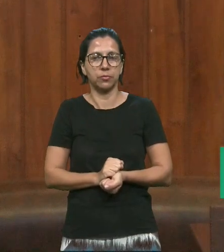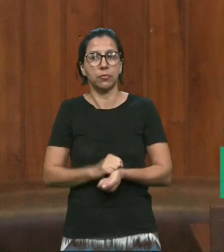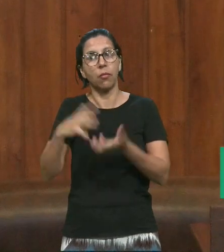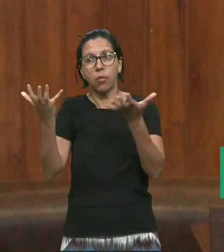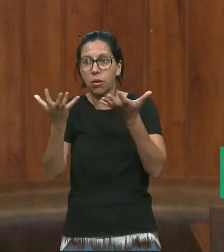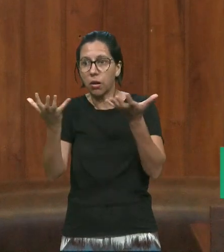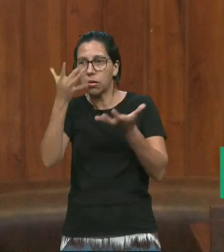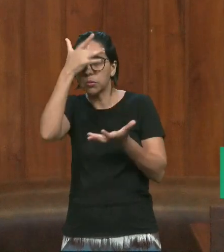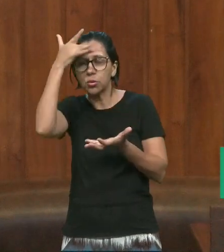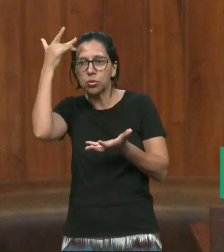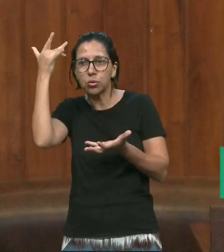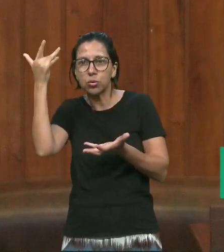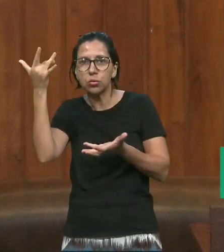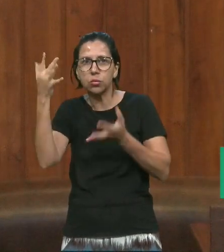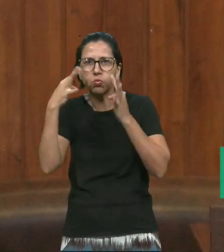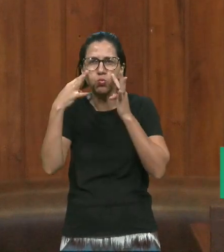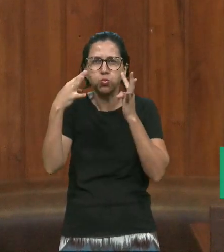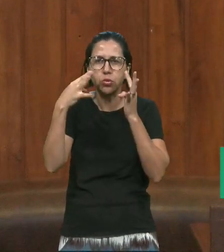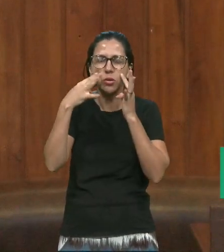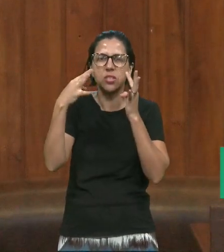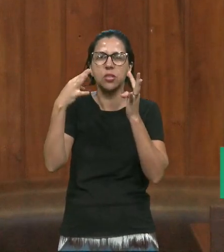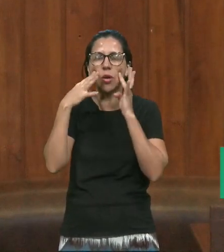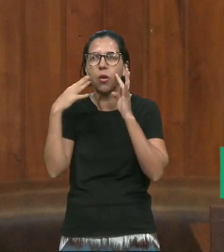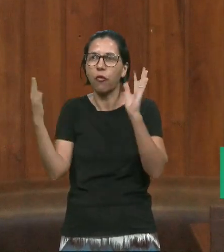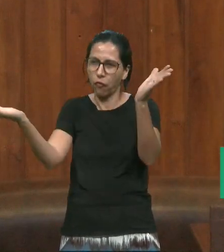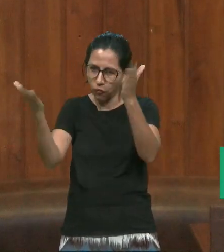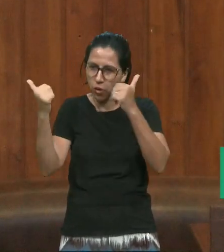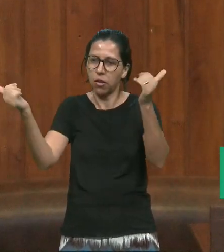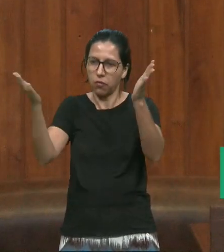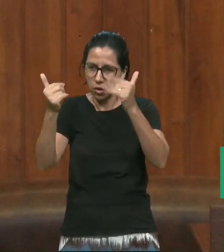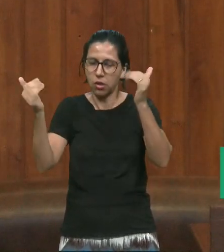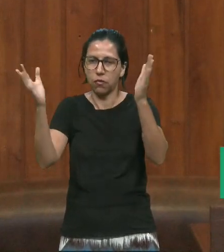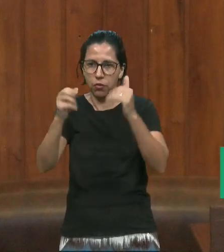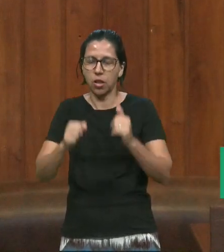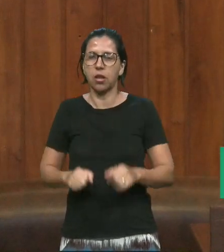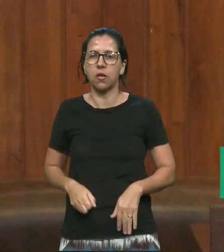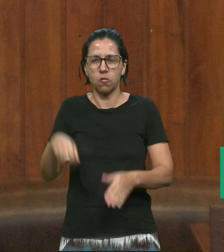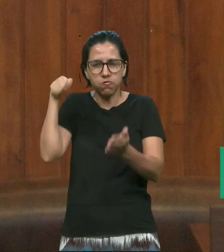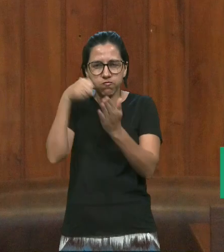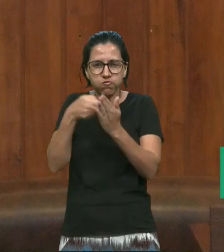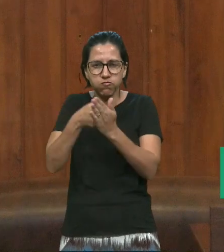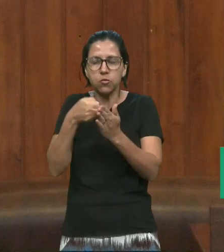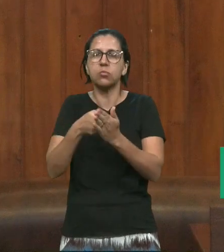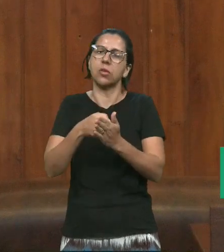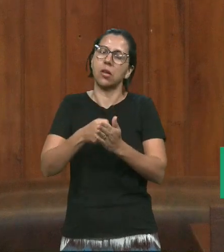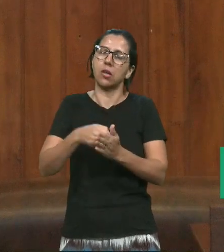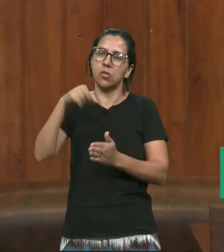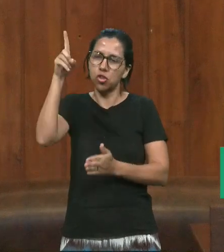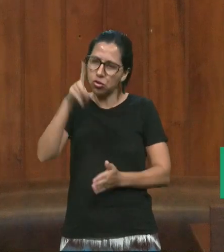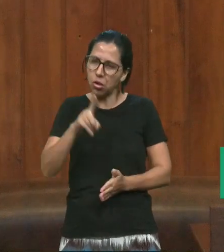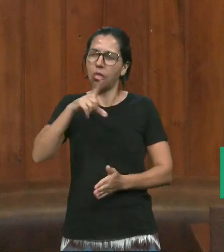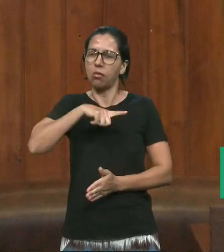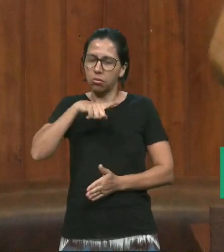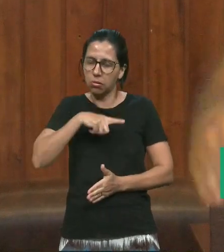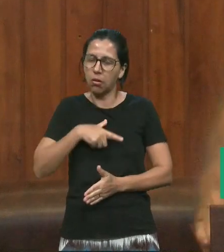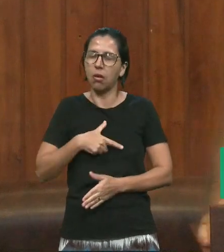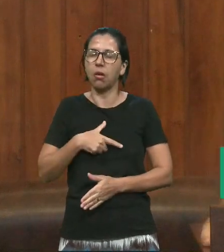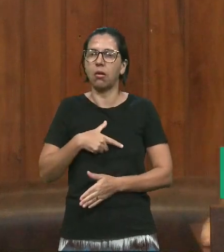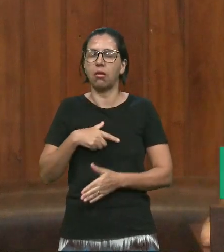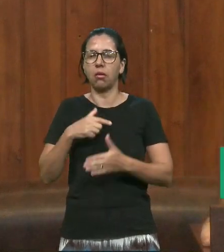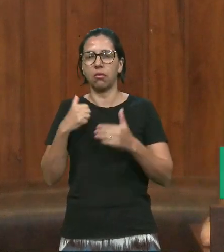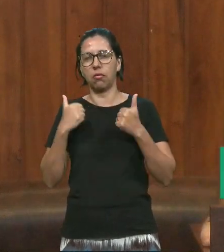população, ouçam, venham para cá, venham cobrar os direitos de vocês. Não adianta vocês ficarem